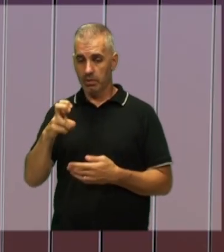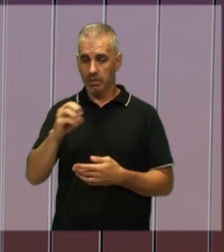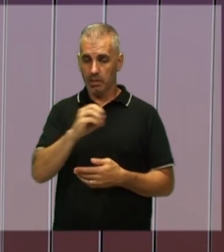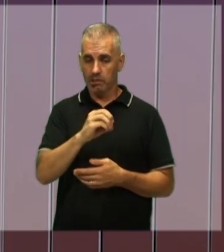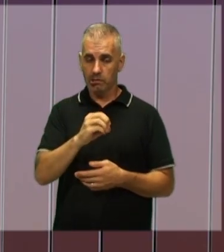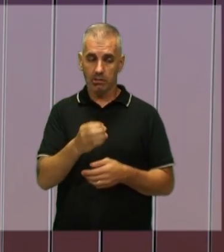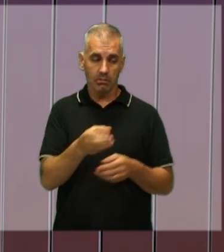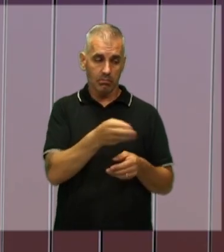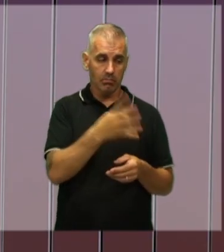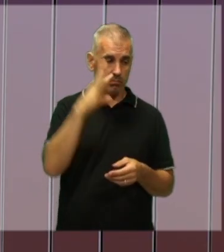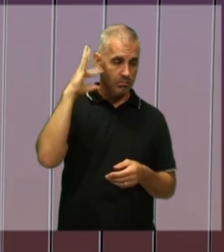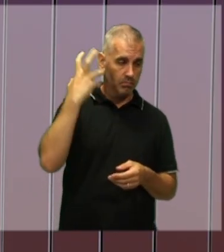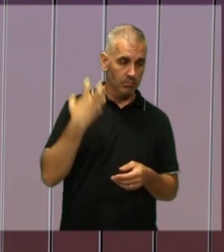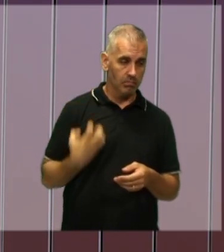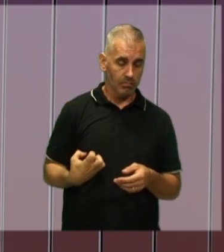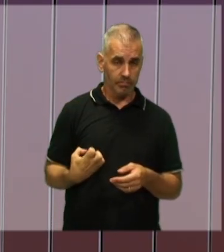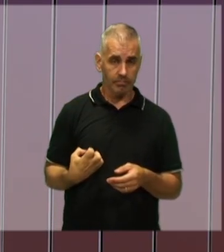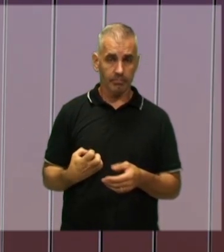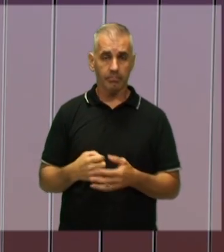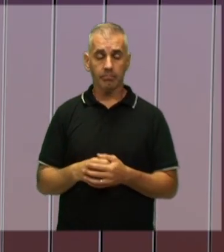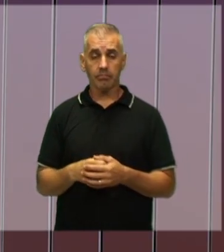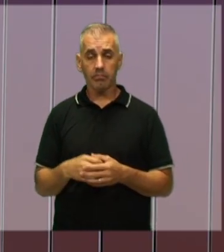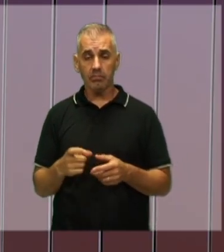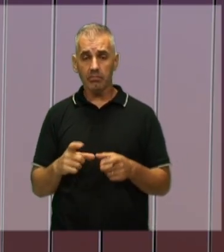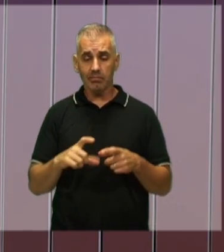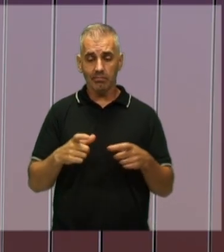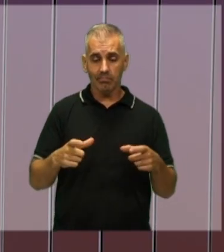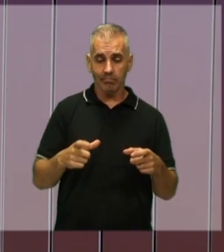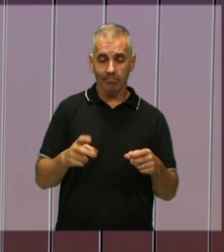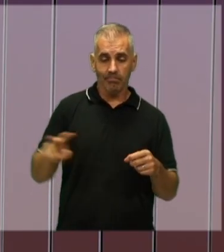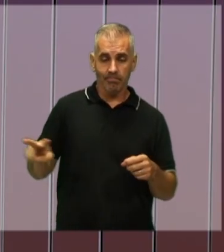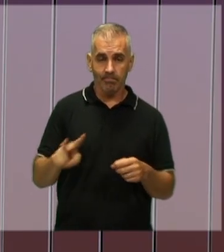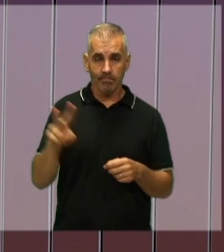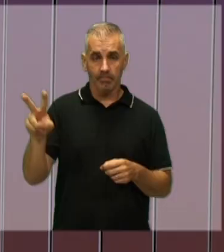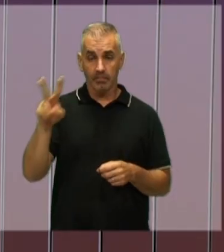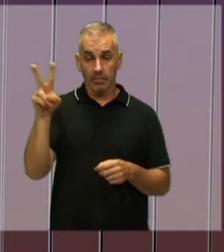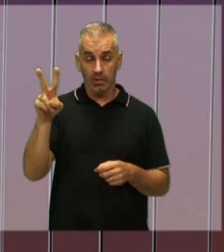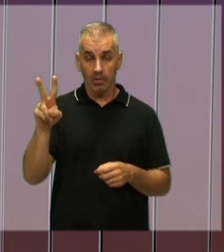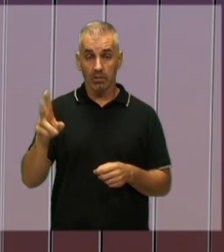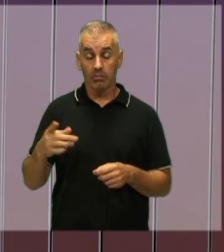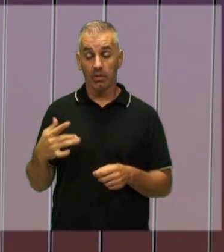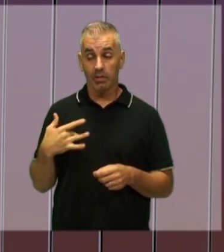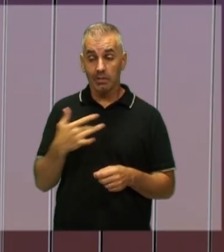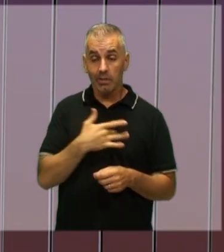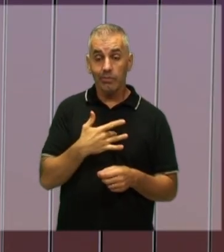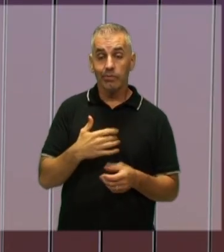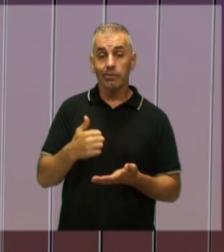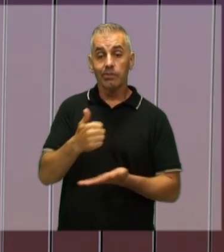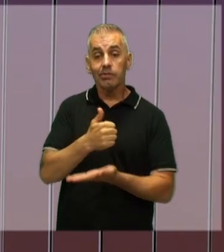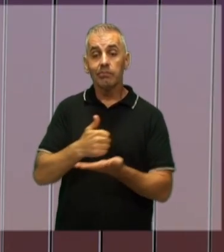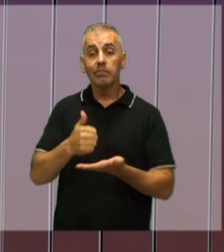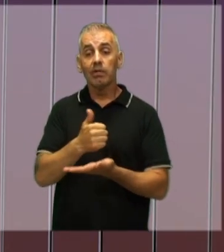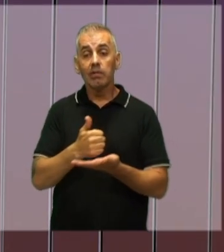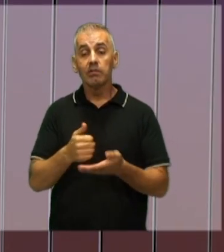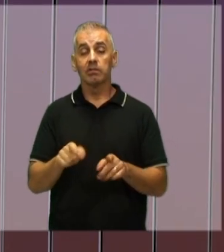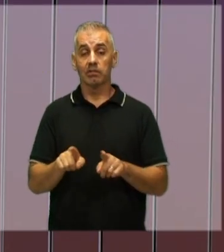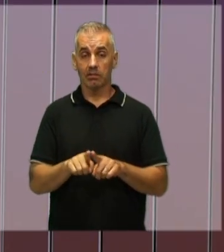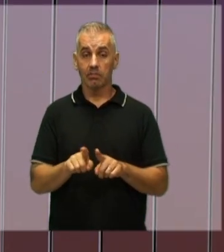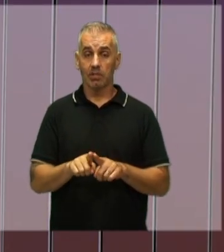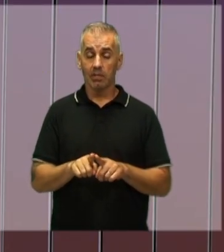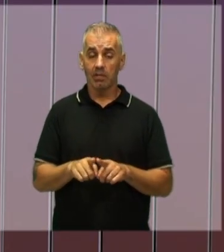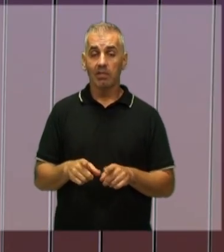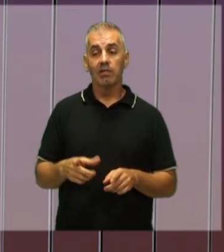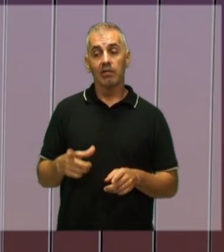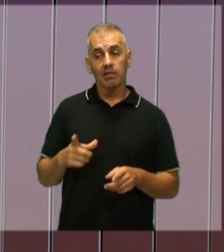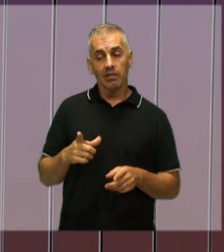gente só que a maior parte desses valores também são para a saúde básica, tá? E já estou